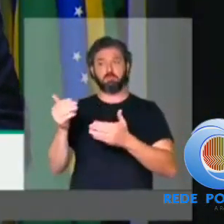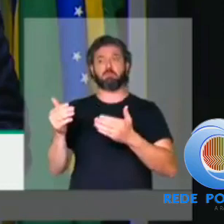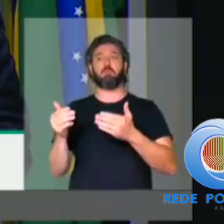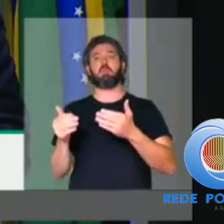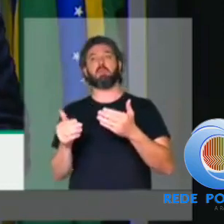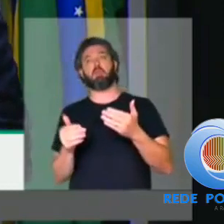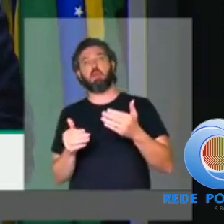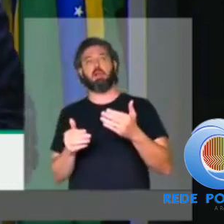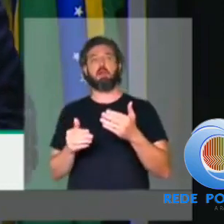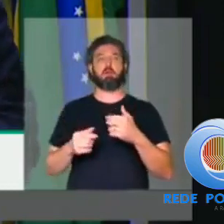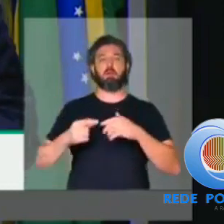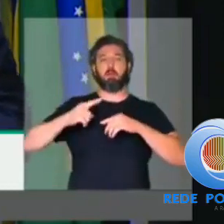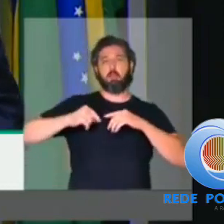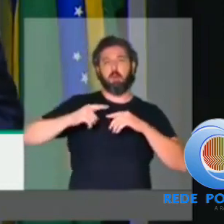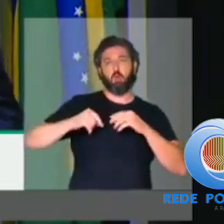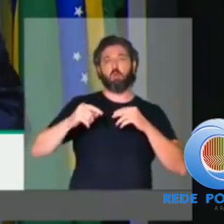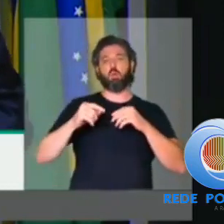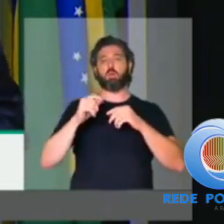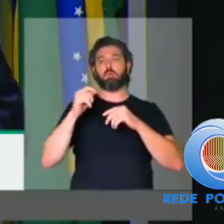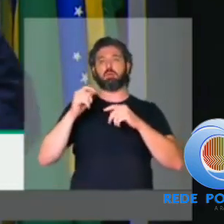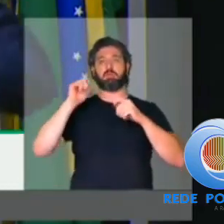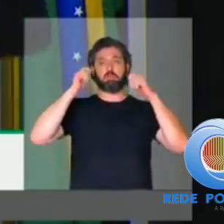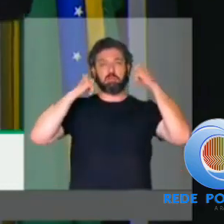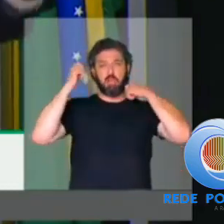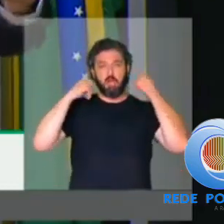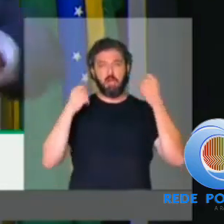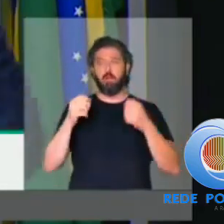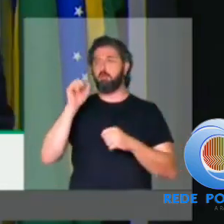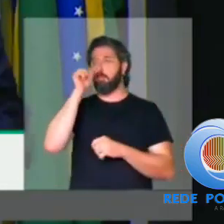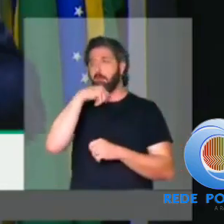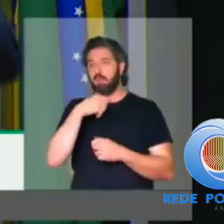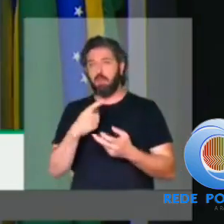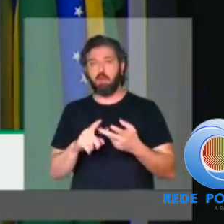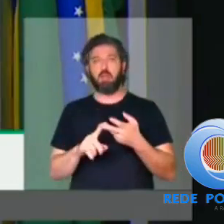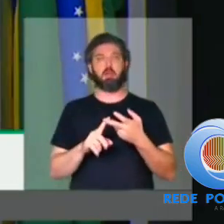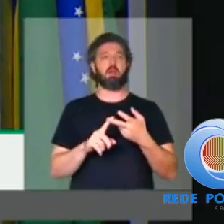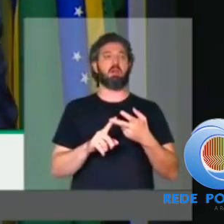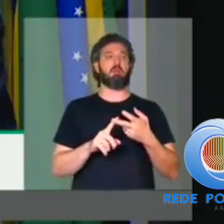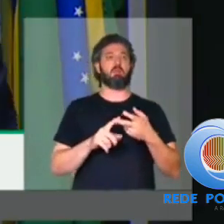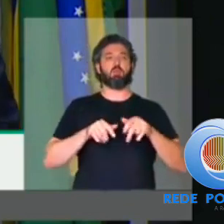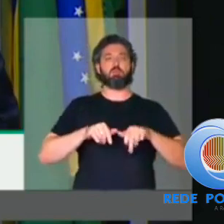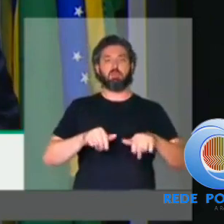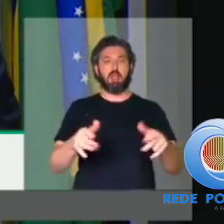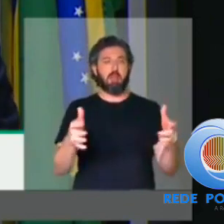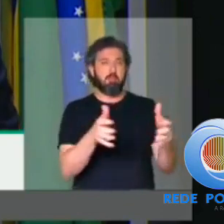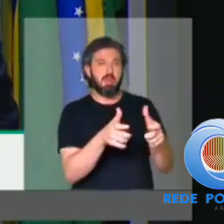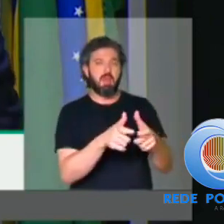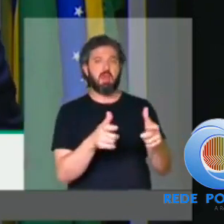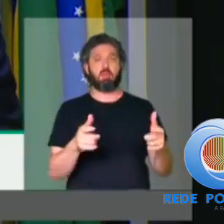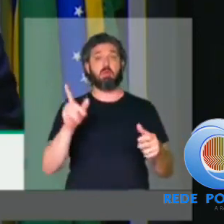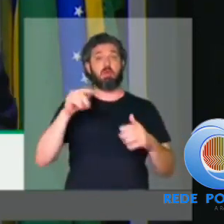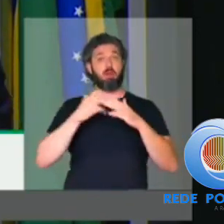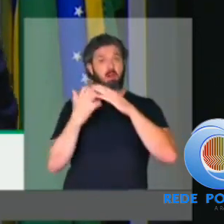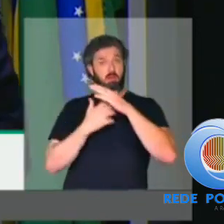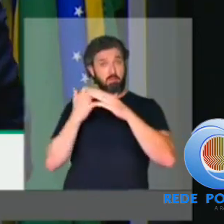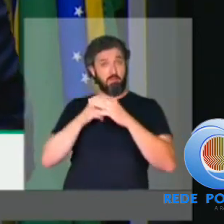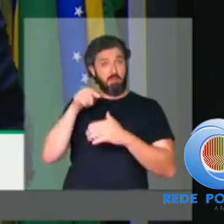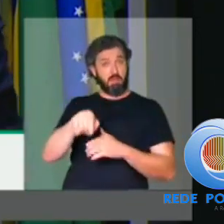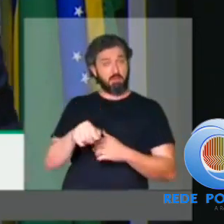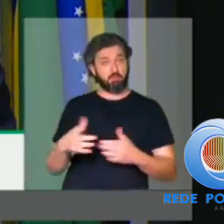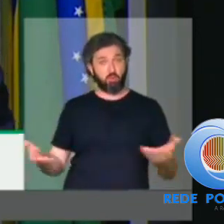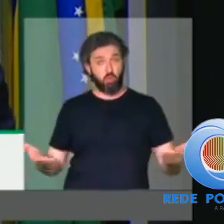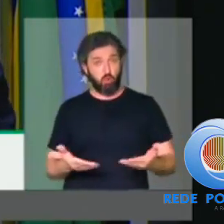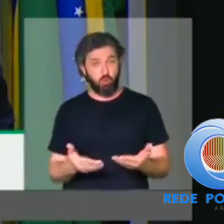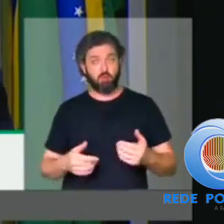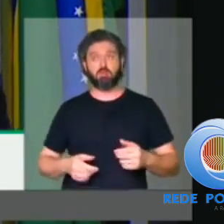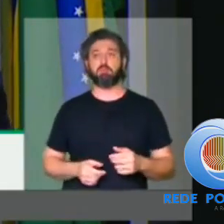desenvolver a manicure, o salão de beleza, a padaria, o mini mercado. São empresários como esse que